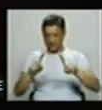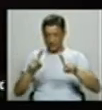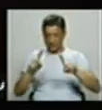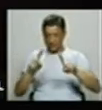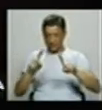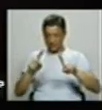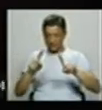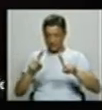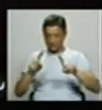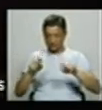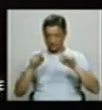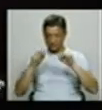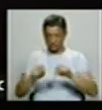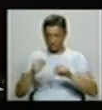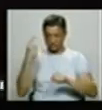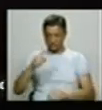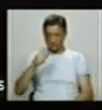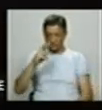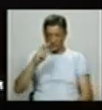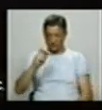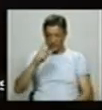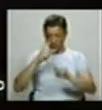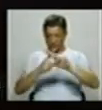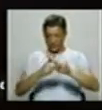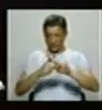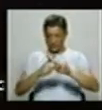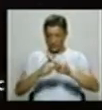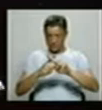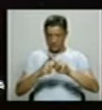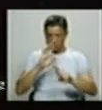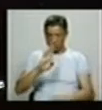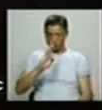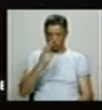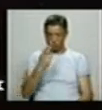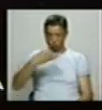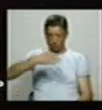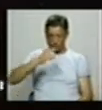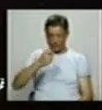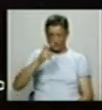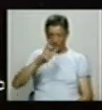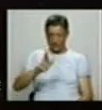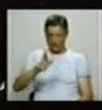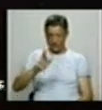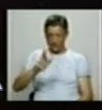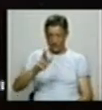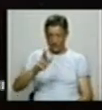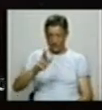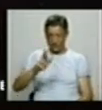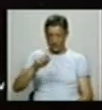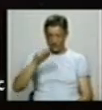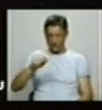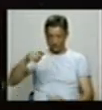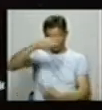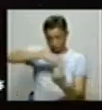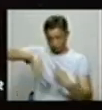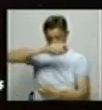exoplaneta que tem cerca de 3 vezes a massa de Júpiter. Está a pouco mais de 100 anos-luz de distância da Terra, gira à volta de uma